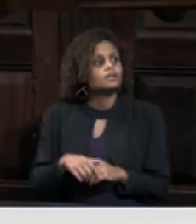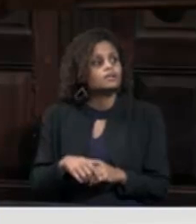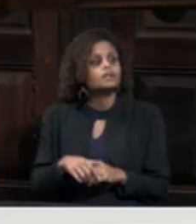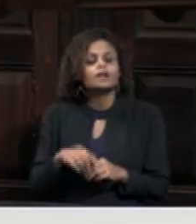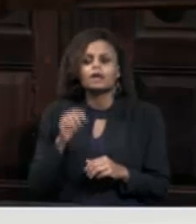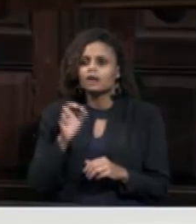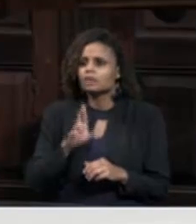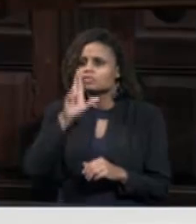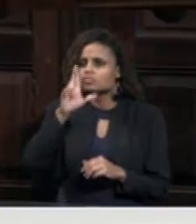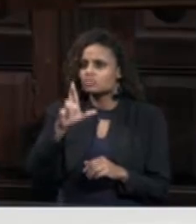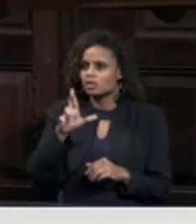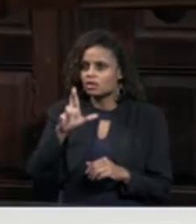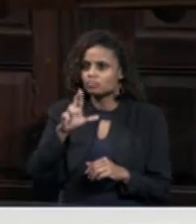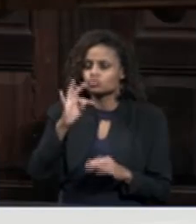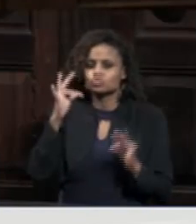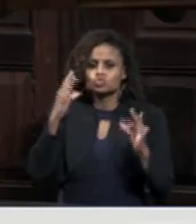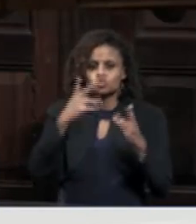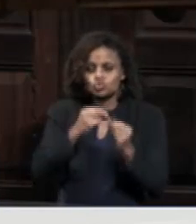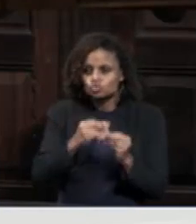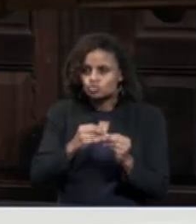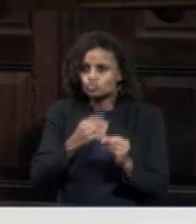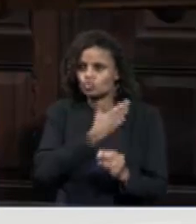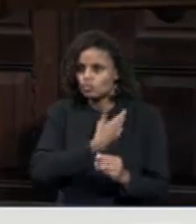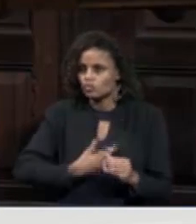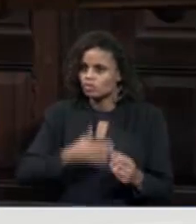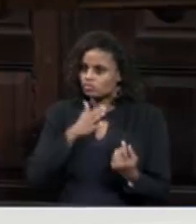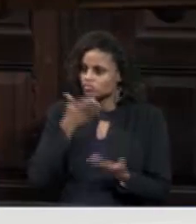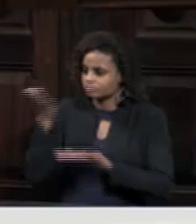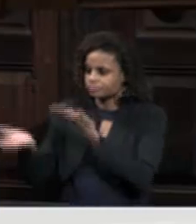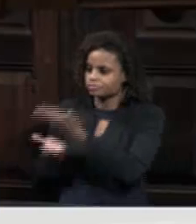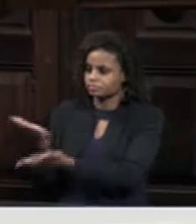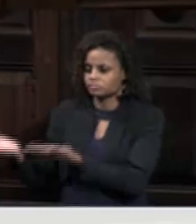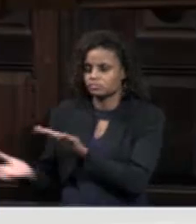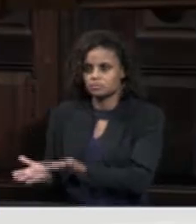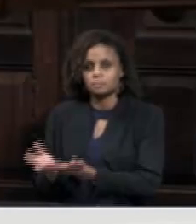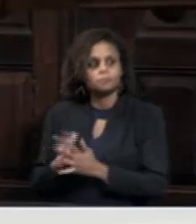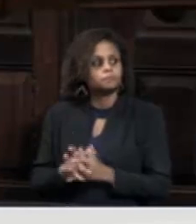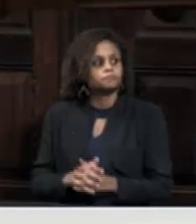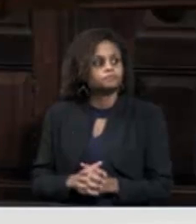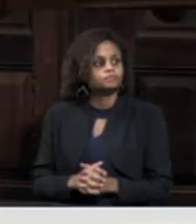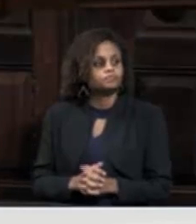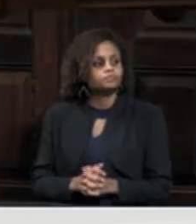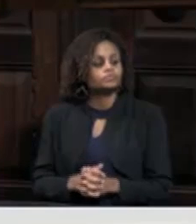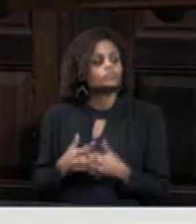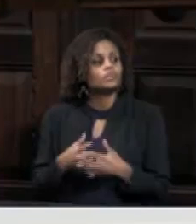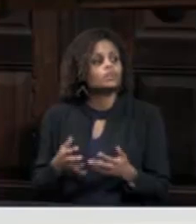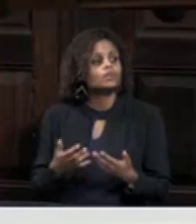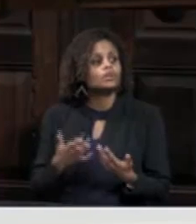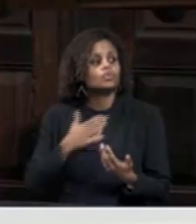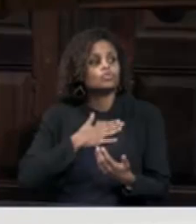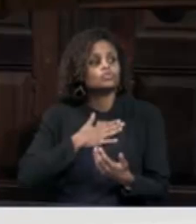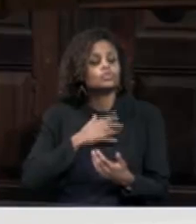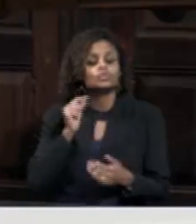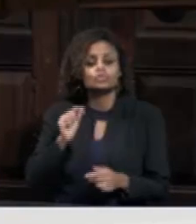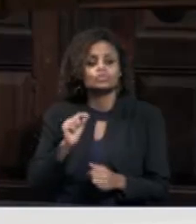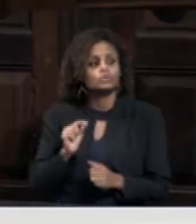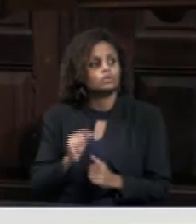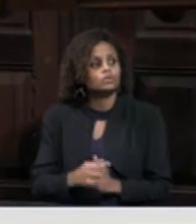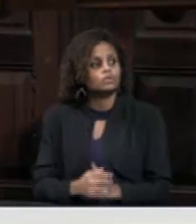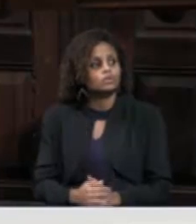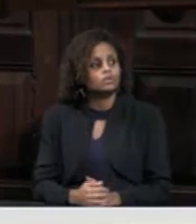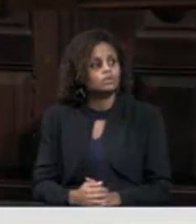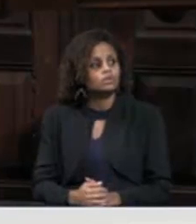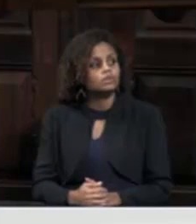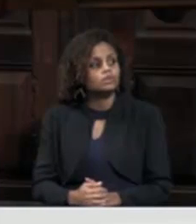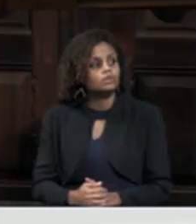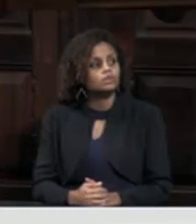poderes, sem exceção. E gostaria que esse princípio